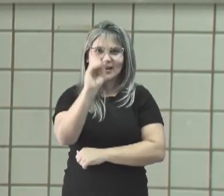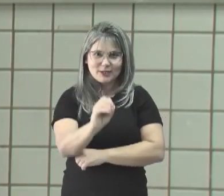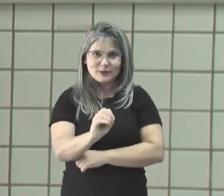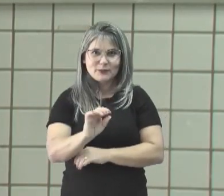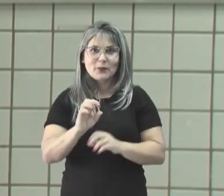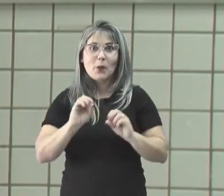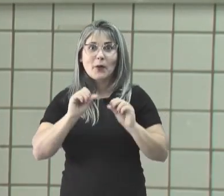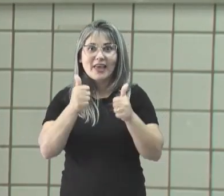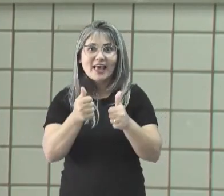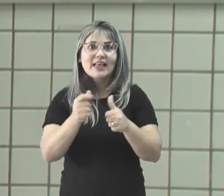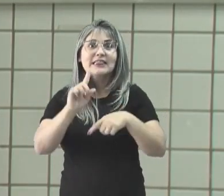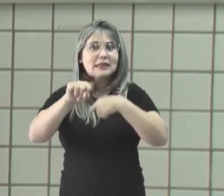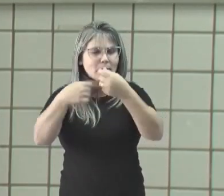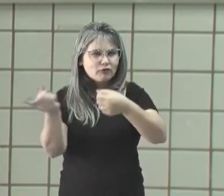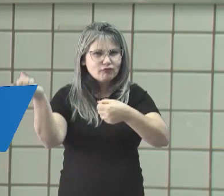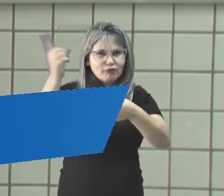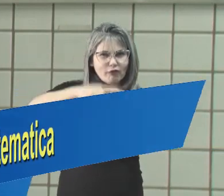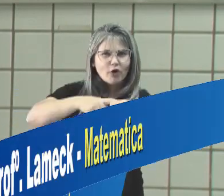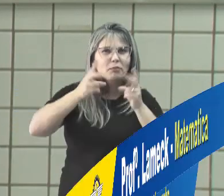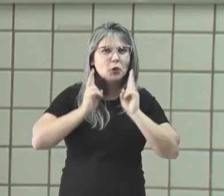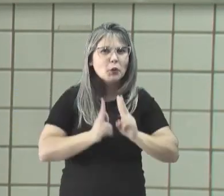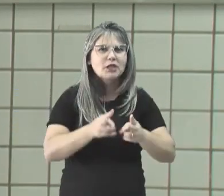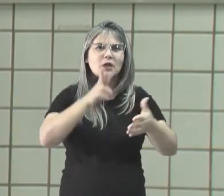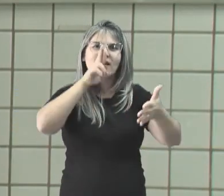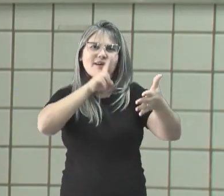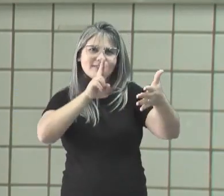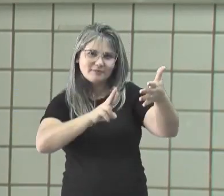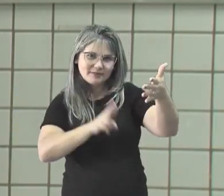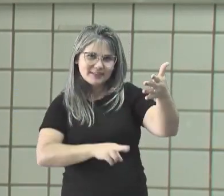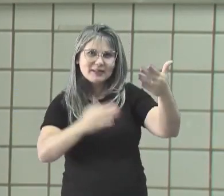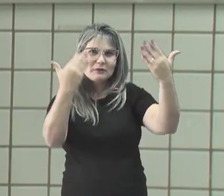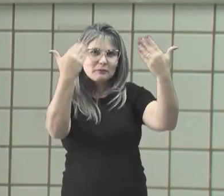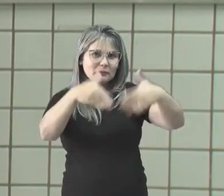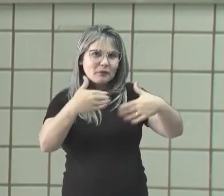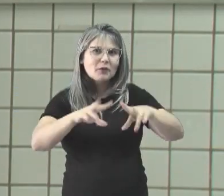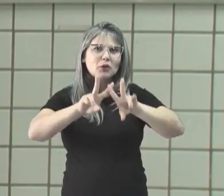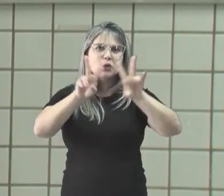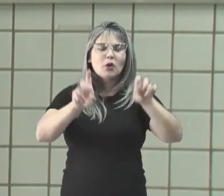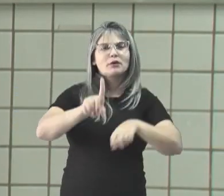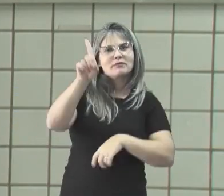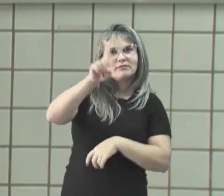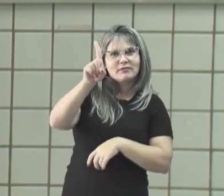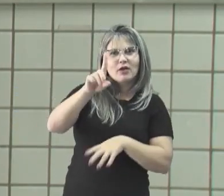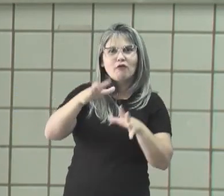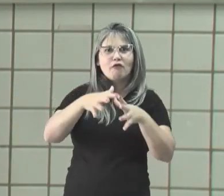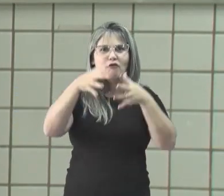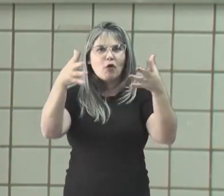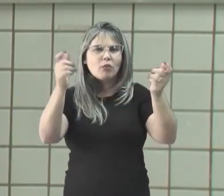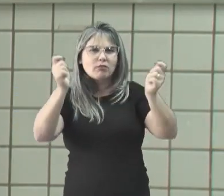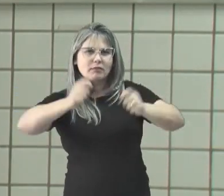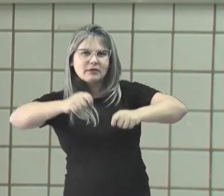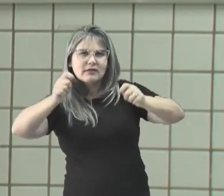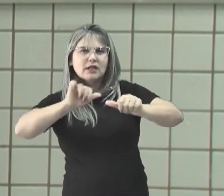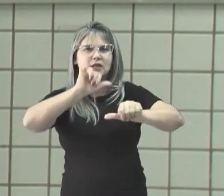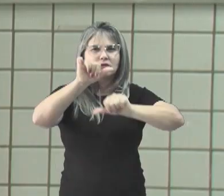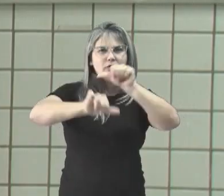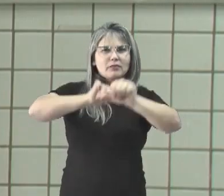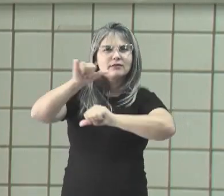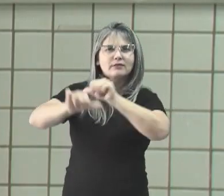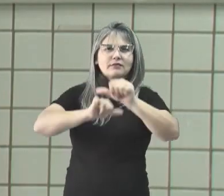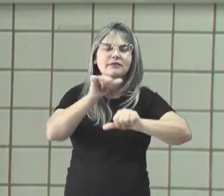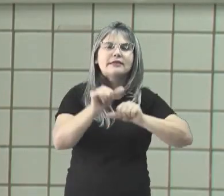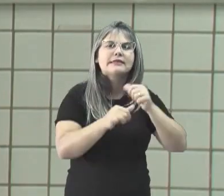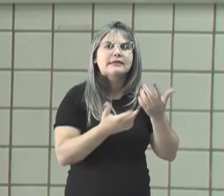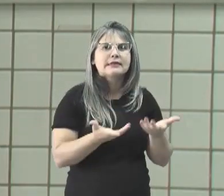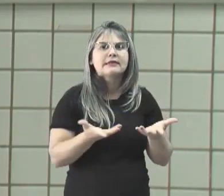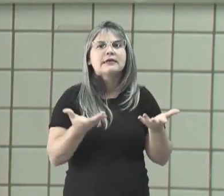à resolução de mais algumas questões de prova sobre esses conteúdos de volume, capacidade e transformações de unidade. E eu tenho um